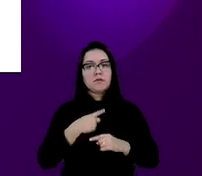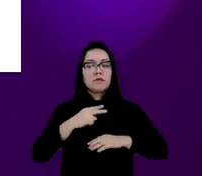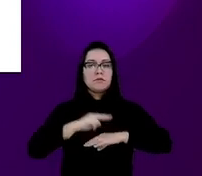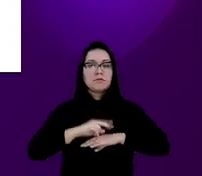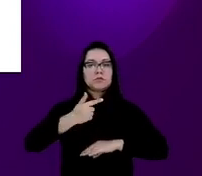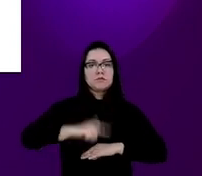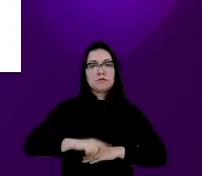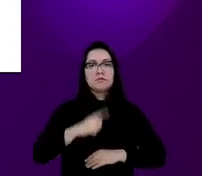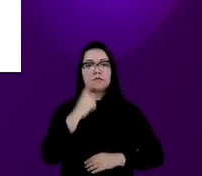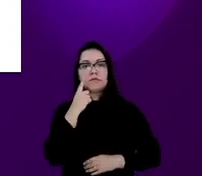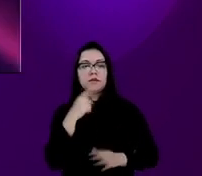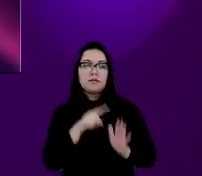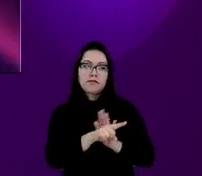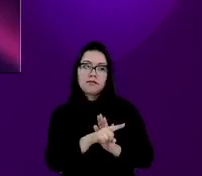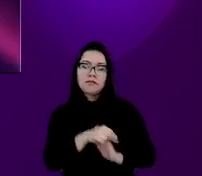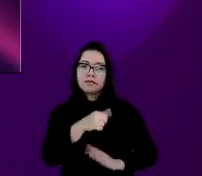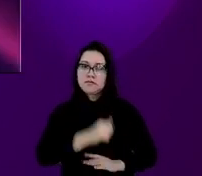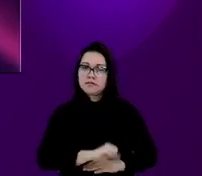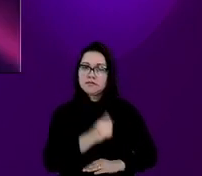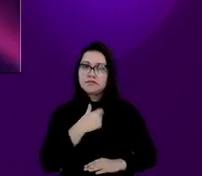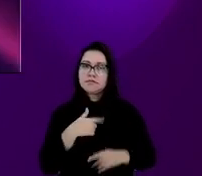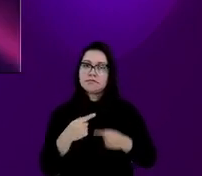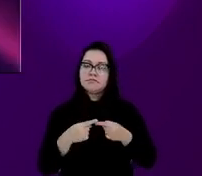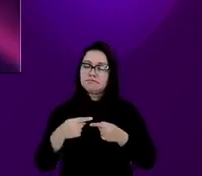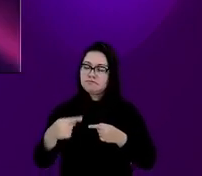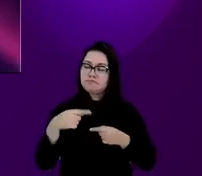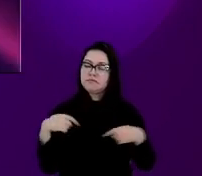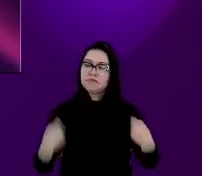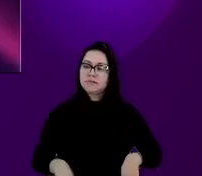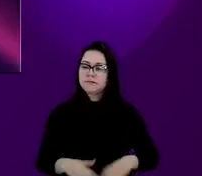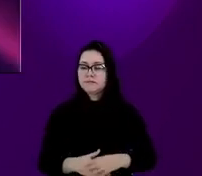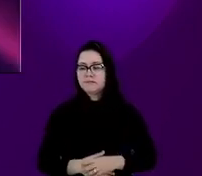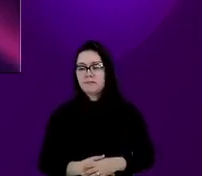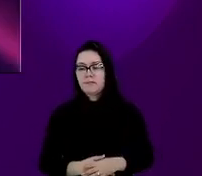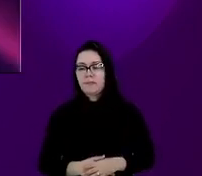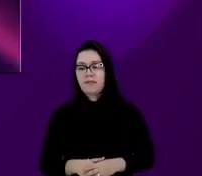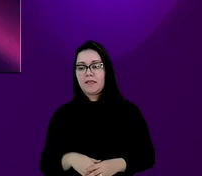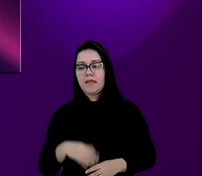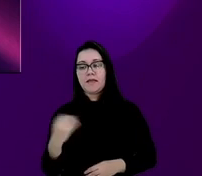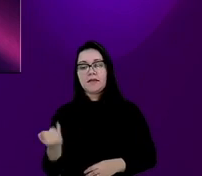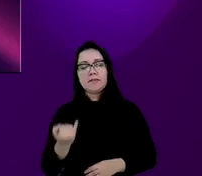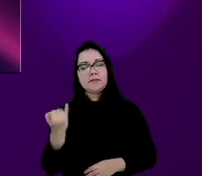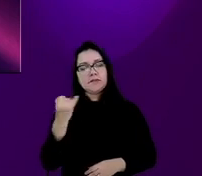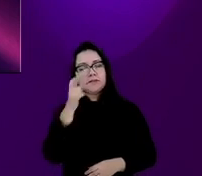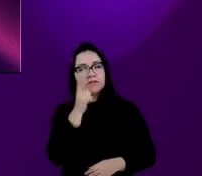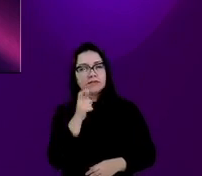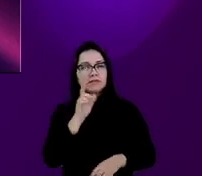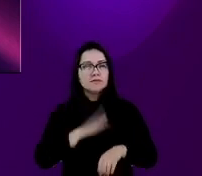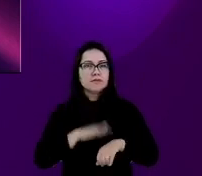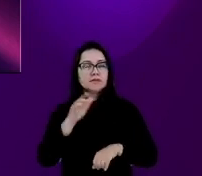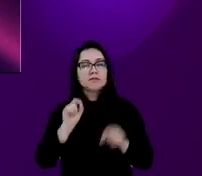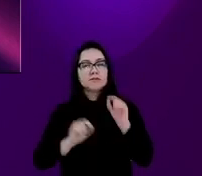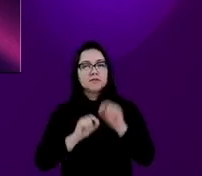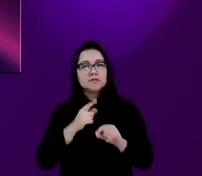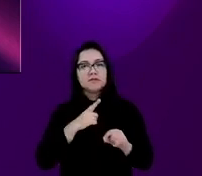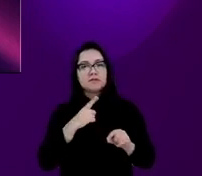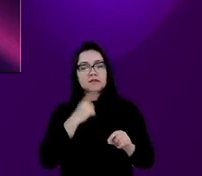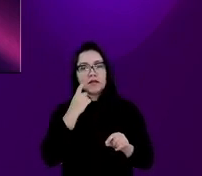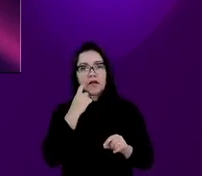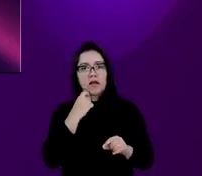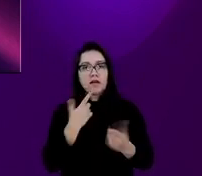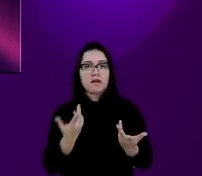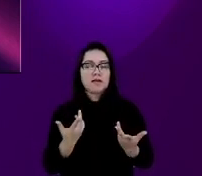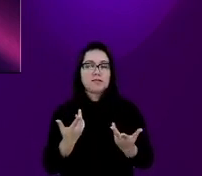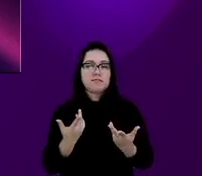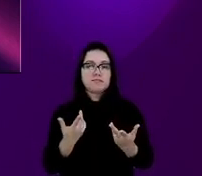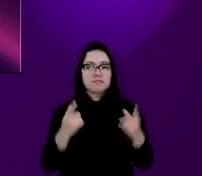que ser avaliado a médio e longo prazo. E o que eu acho que é bastante interessante, quanto menos complicação, menos reinternação, menos tempo, e você